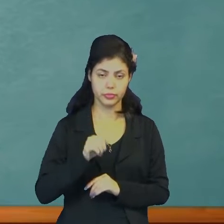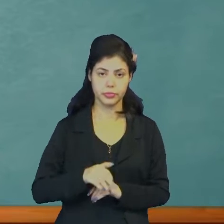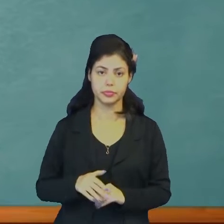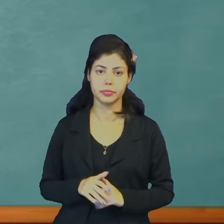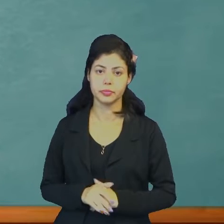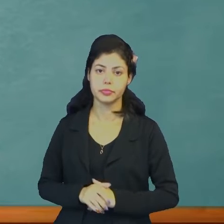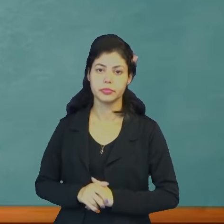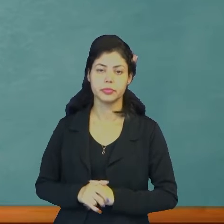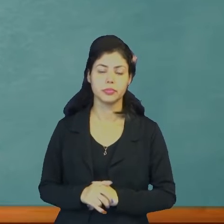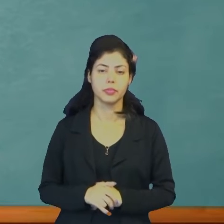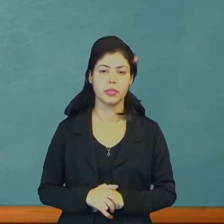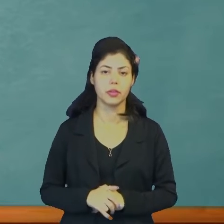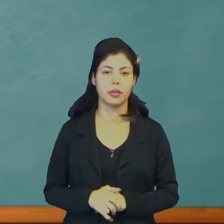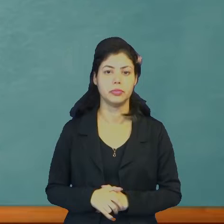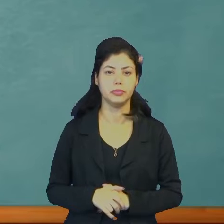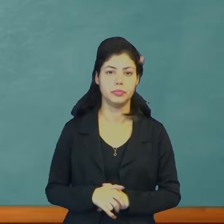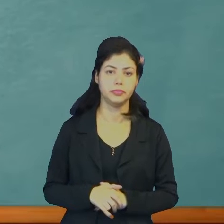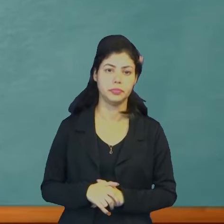S.